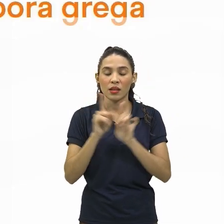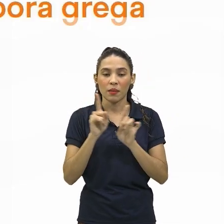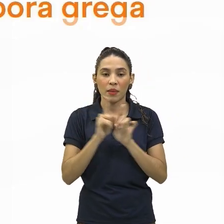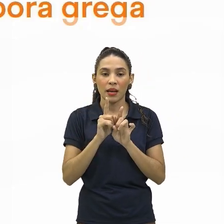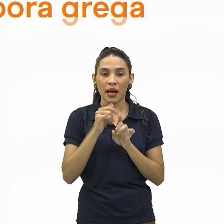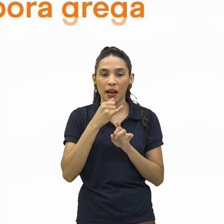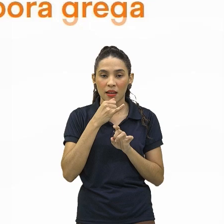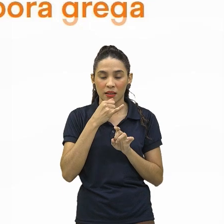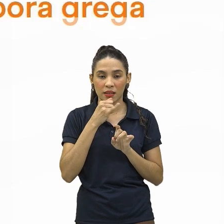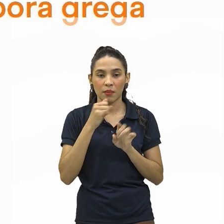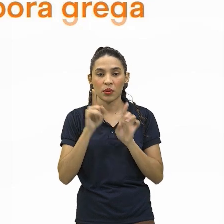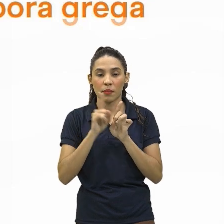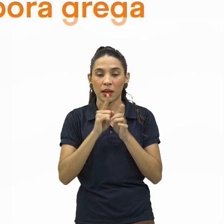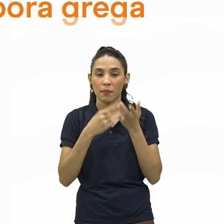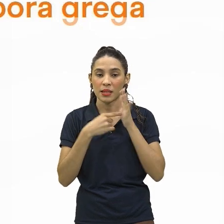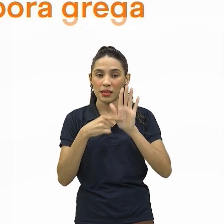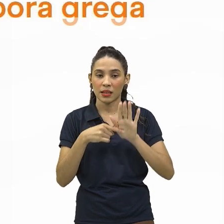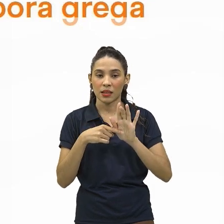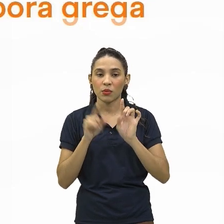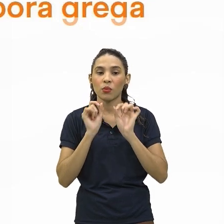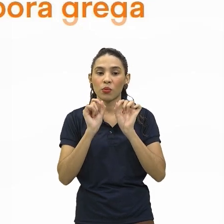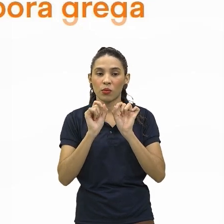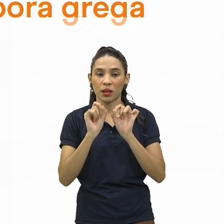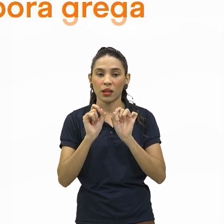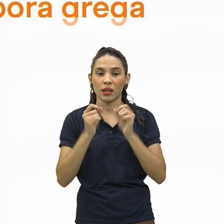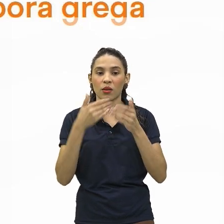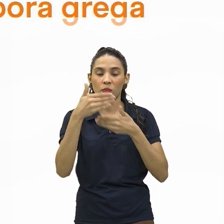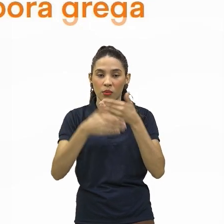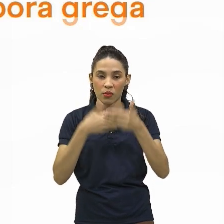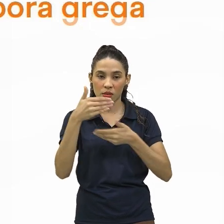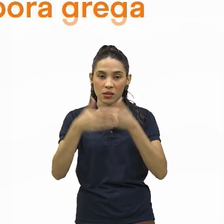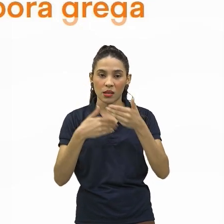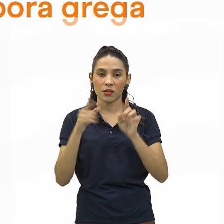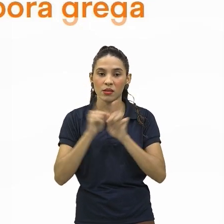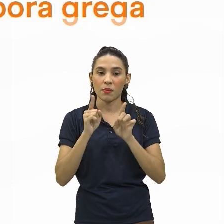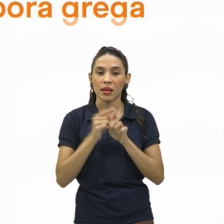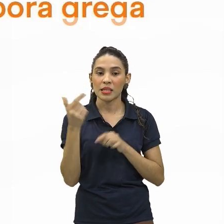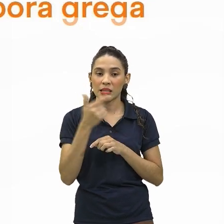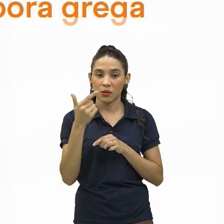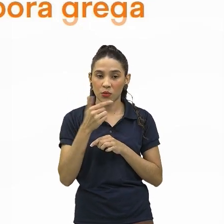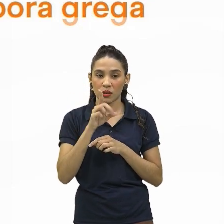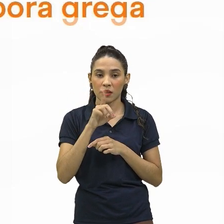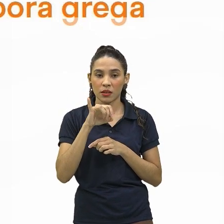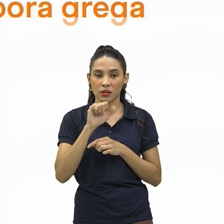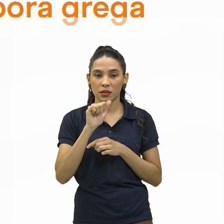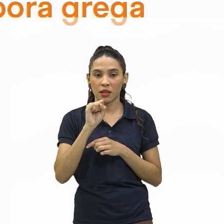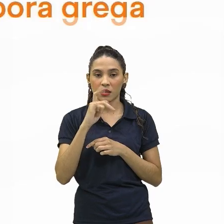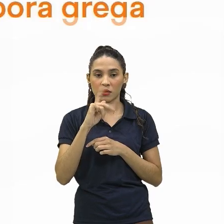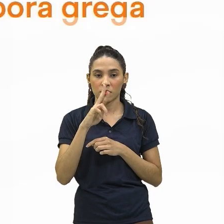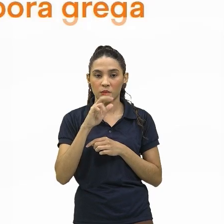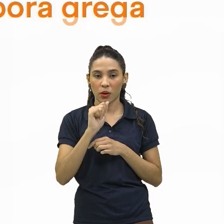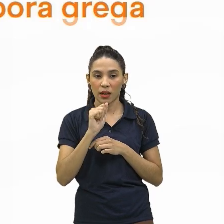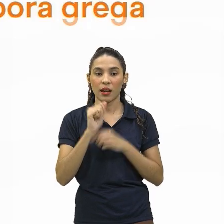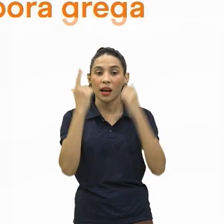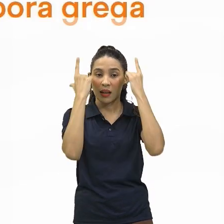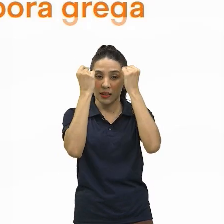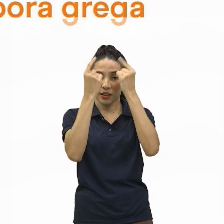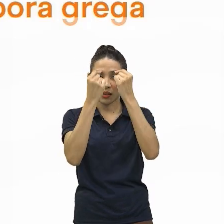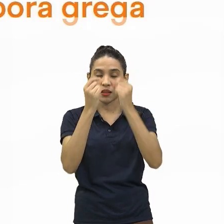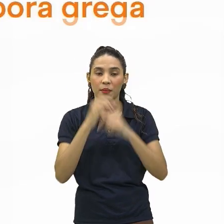nos representando um processo de segunda diáspora grega. O aumento